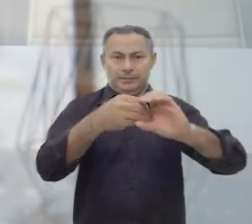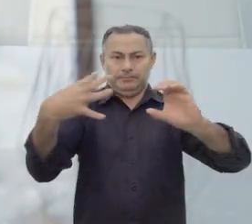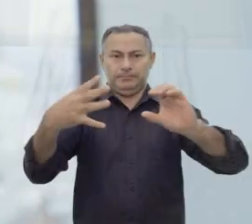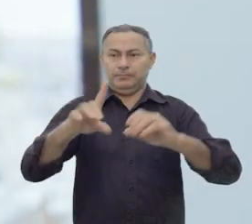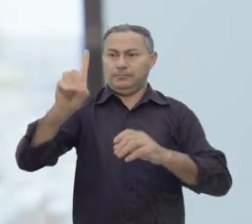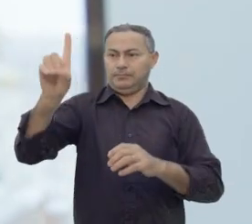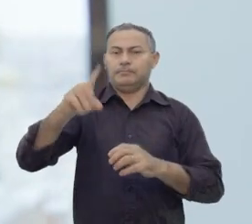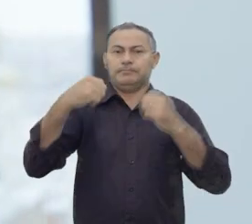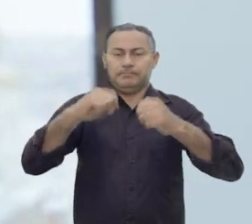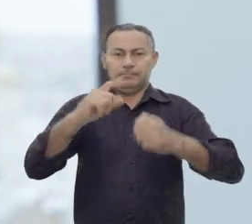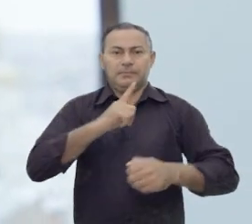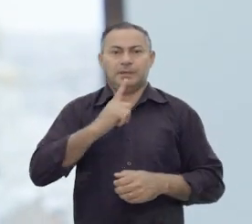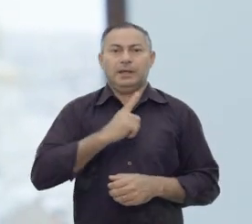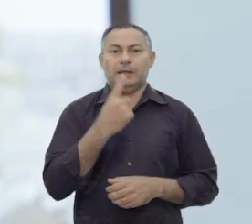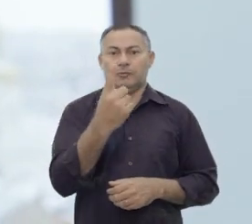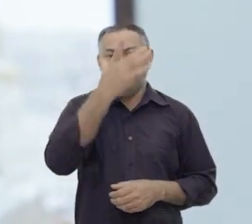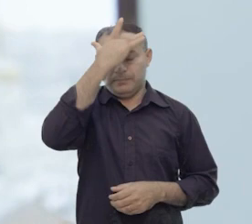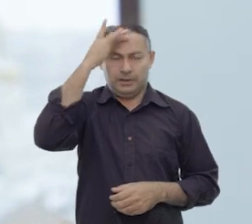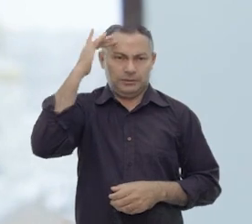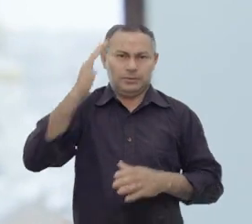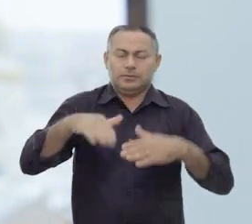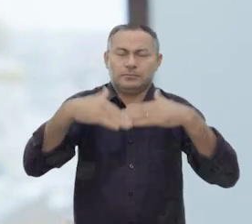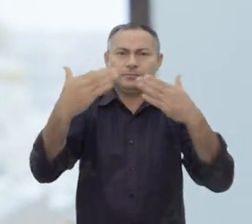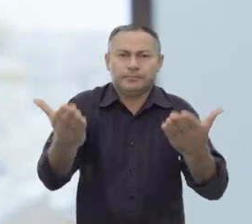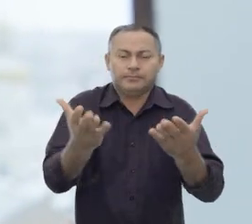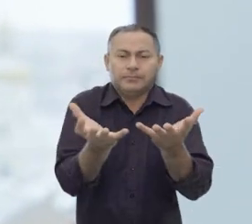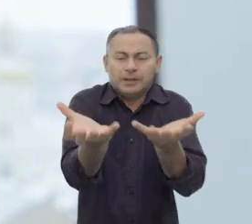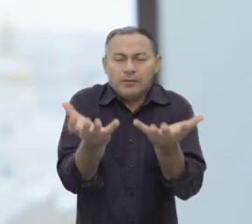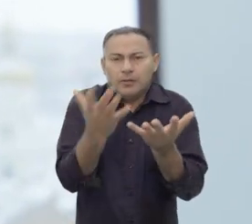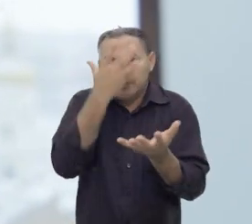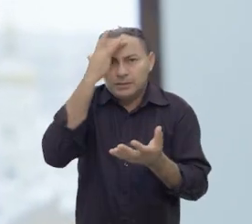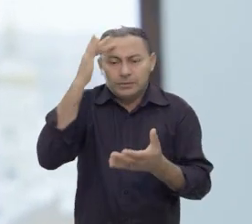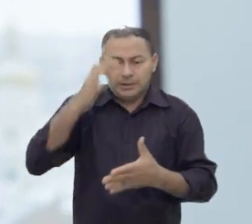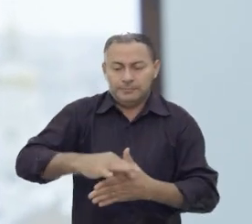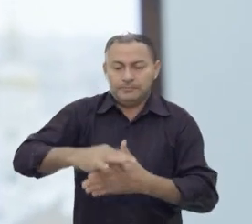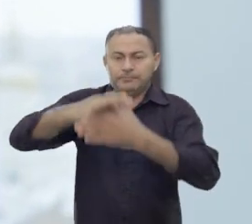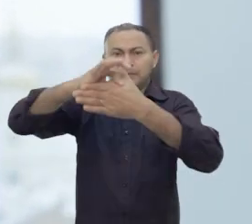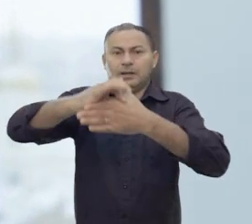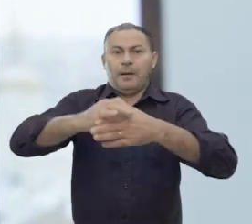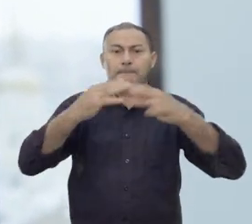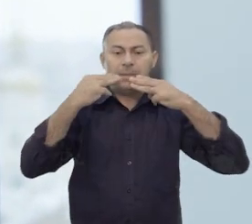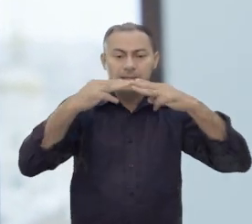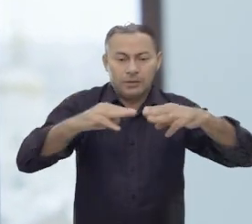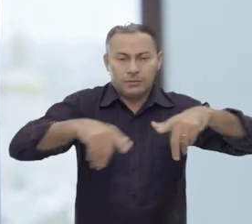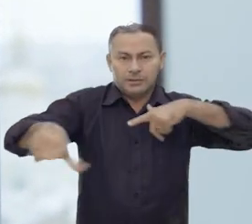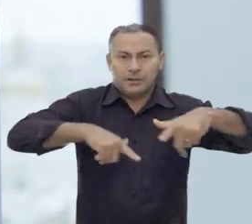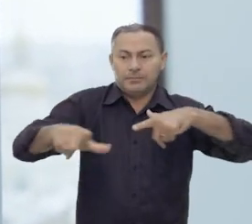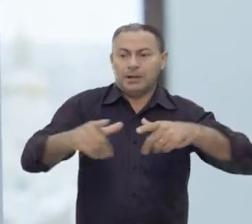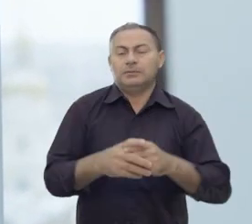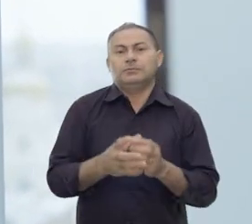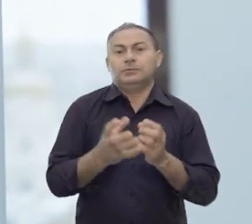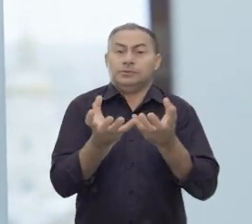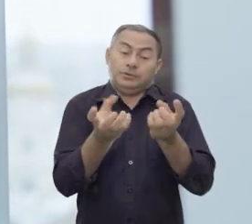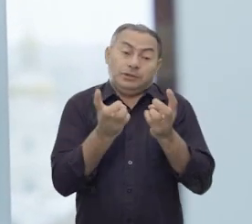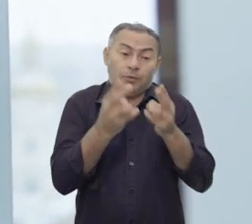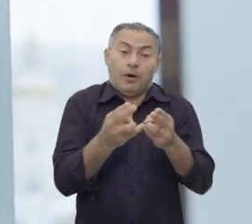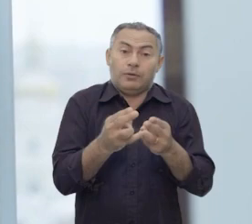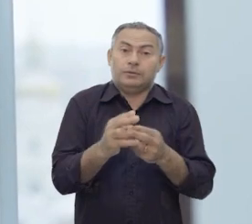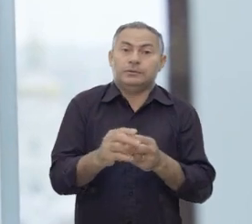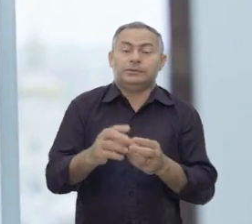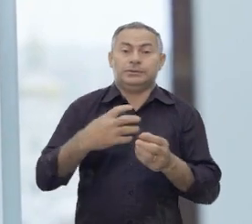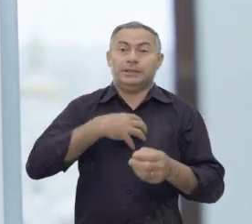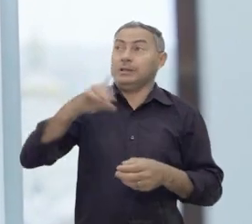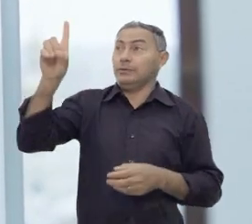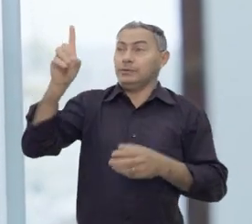primeira característica que Deus deve encontrar em uma pessoa quando quer alguém para liderar uma obra como a que ele quis executar